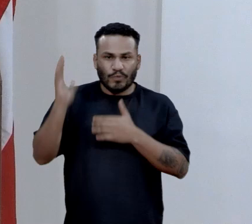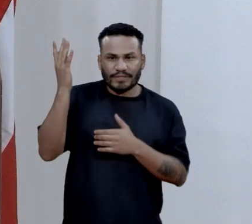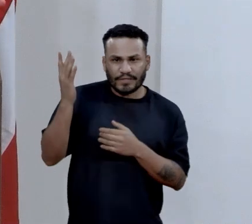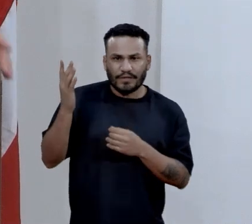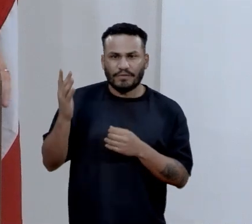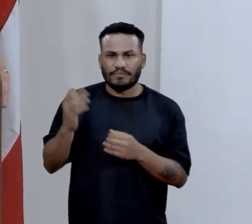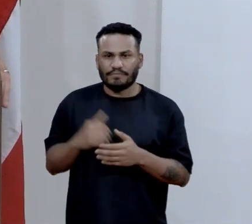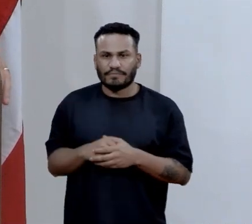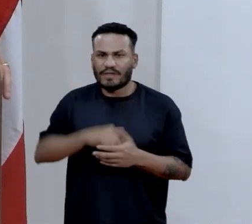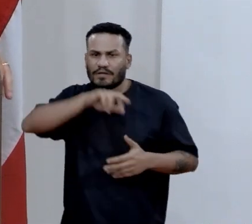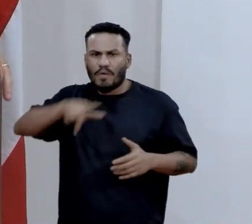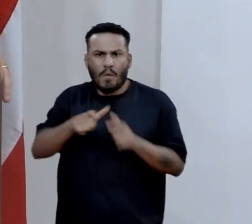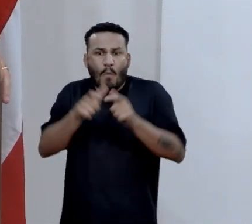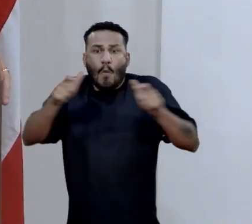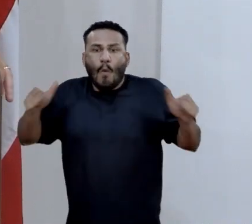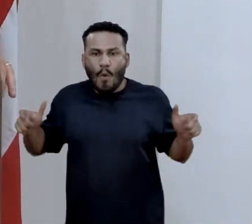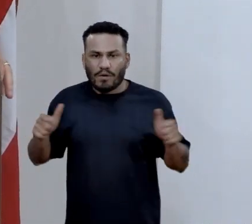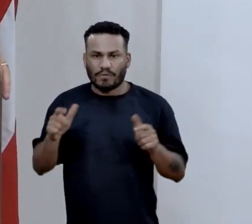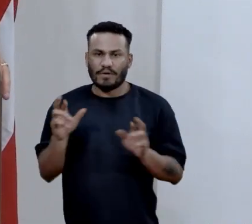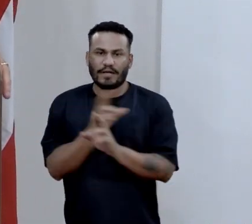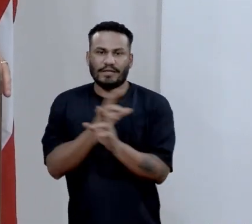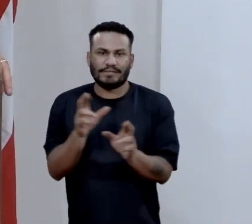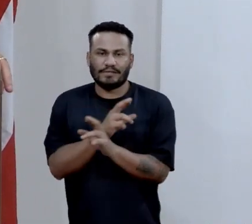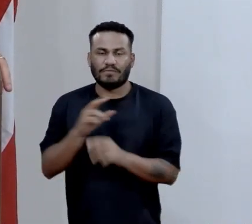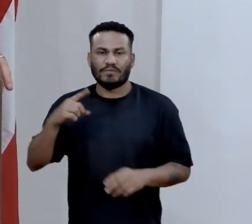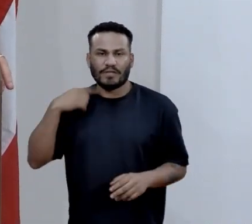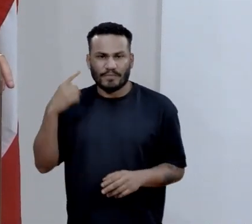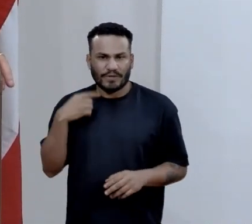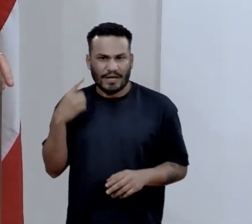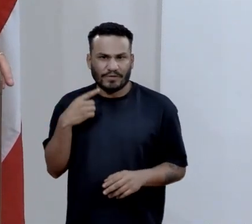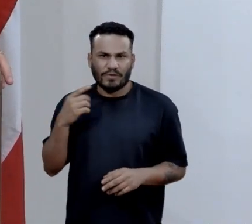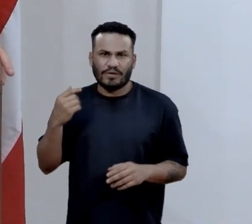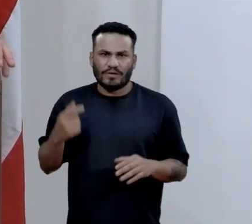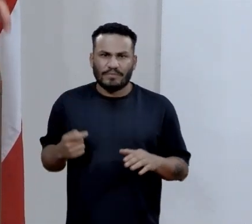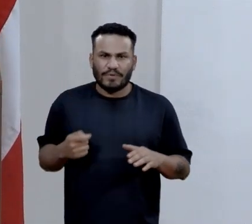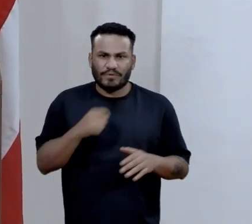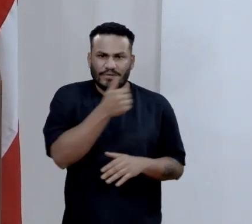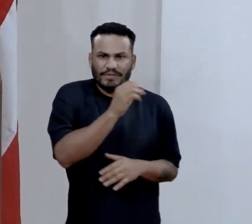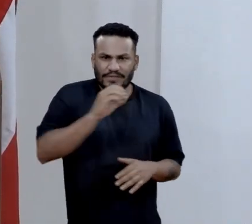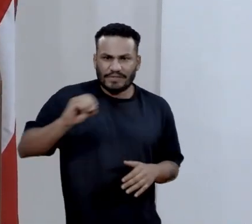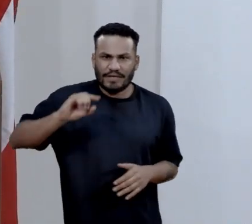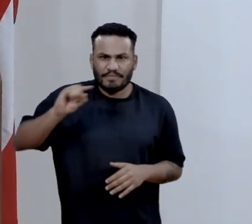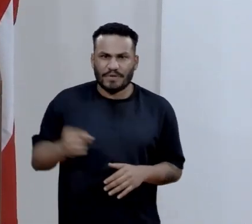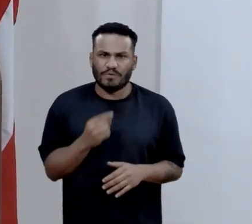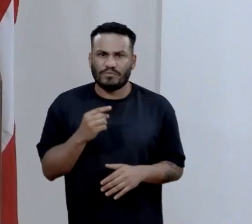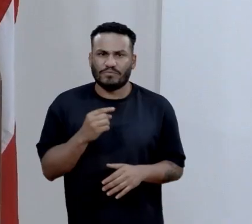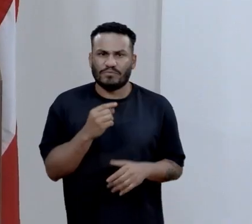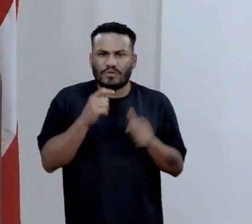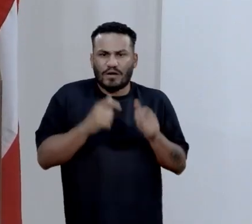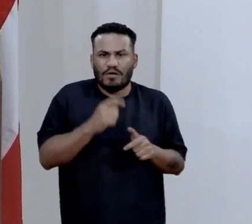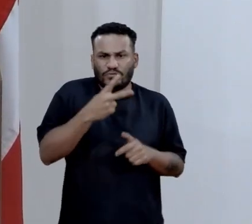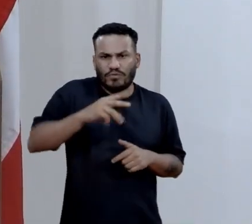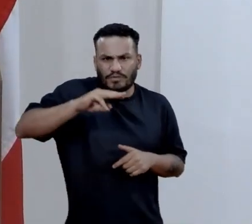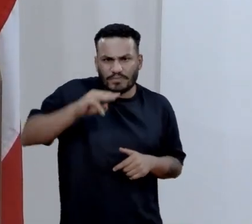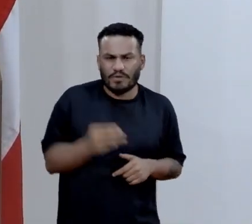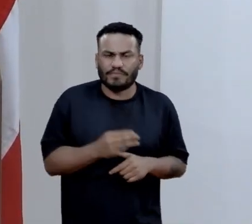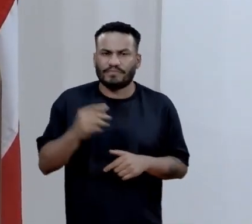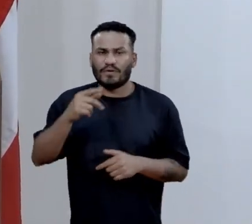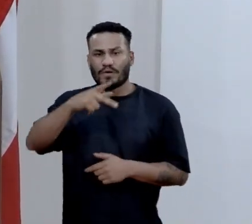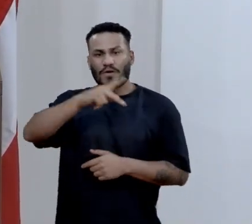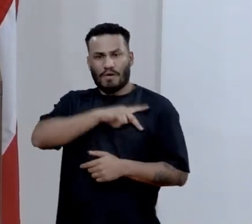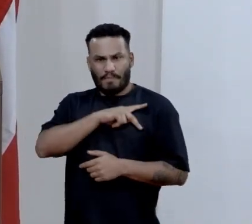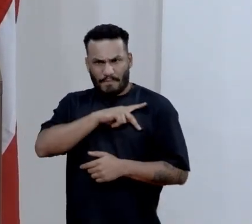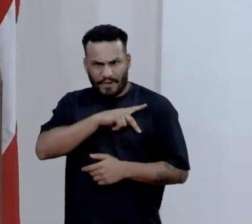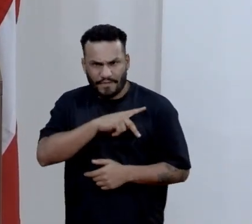não é tão grande com relação ao deputado que simplesmente botou 100 mil numa obra de 2 milhões, cabe, aqui é o